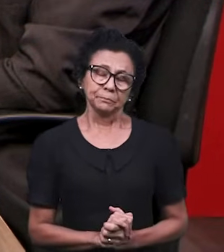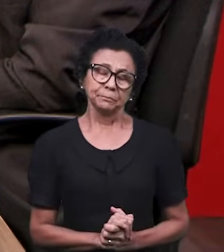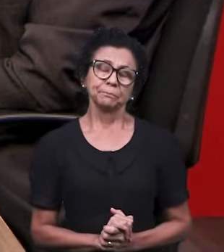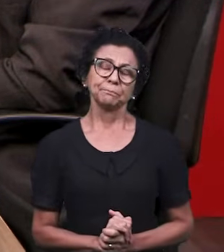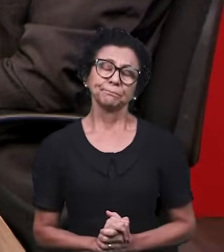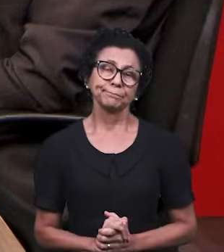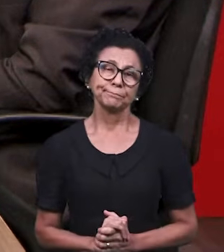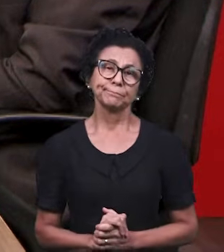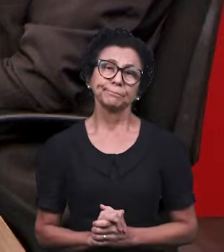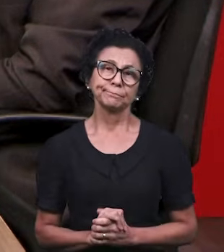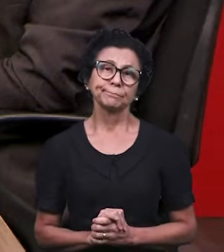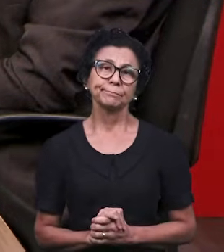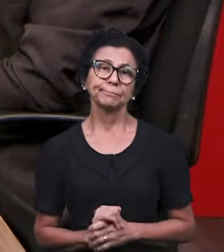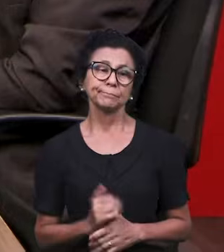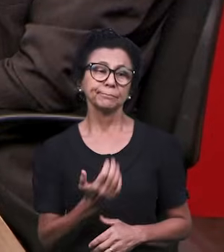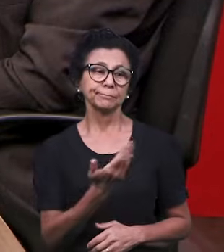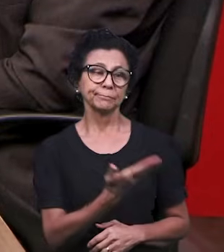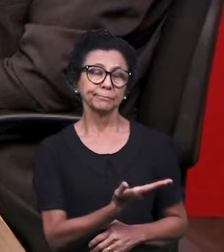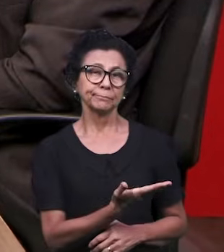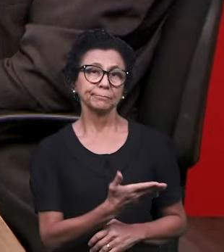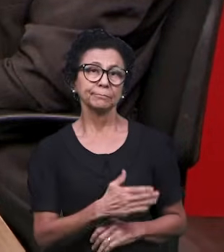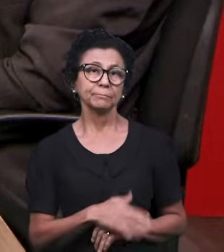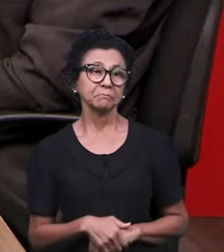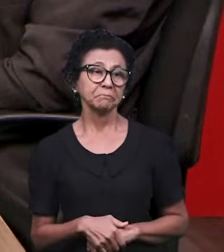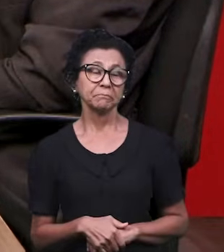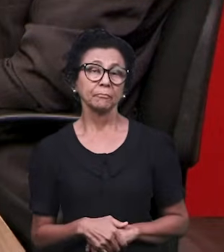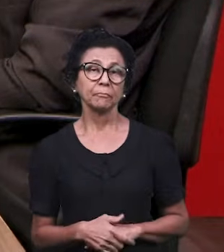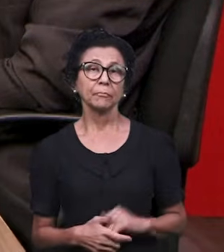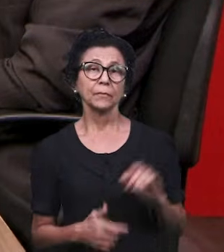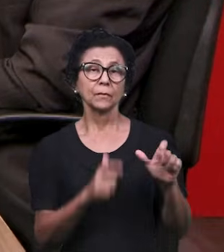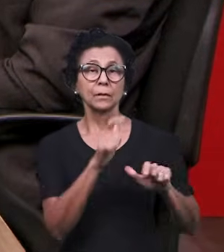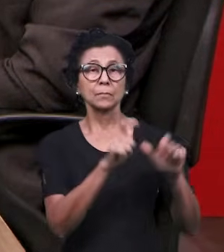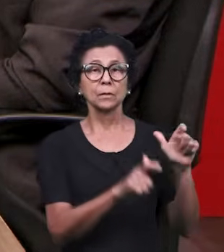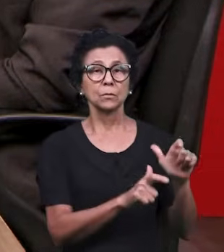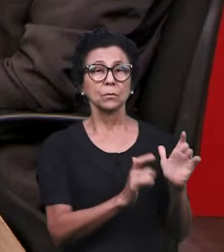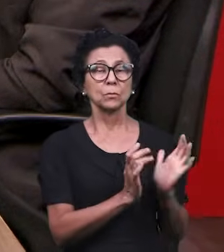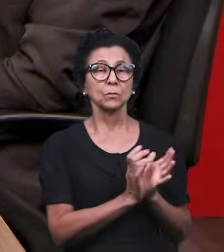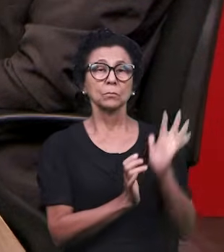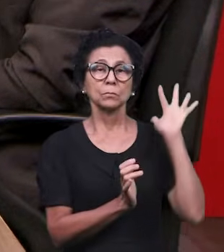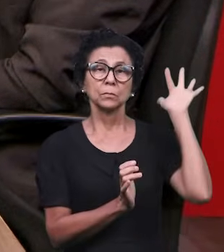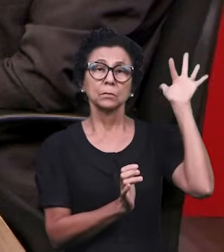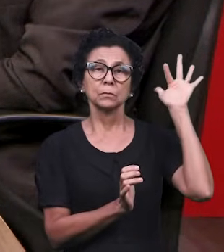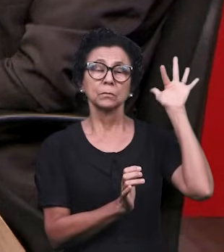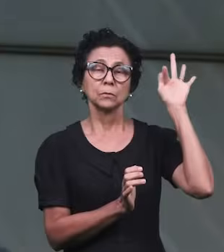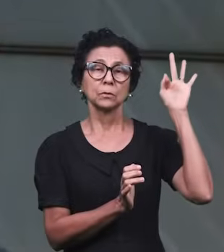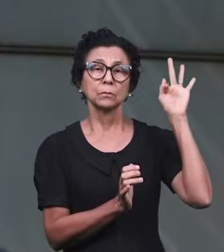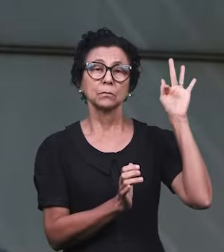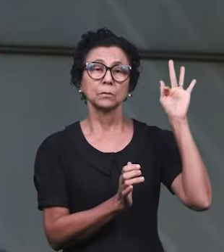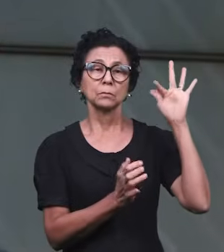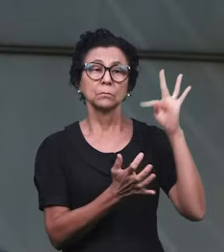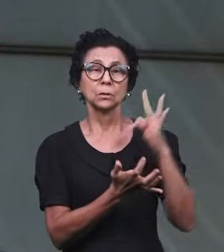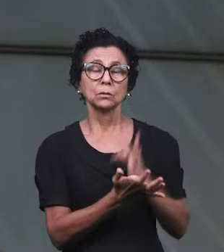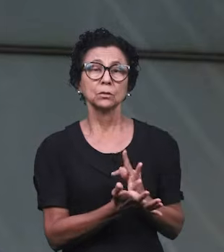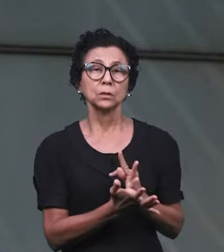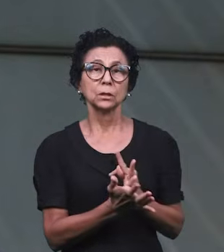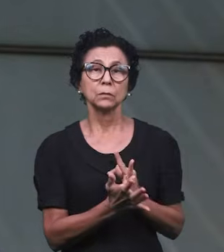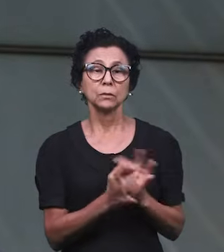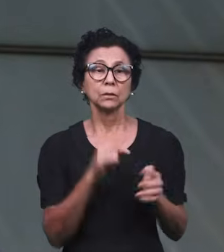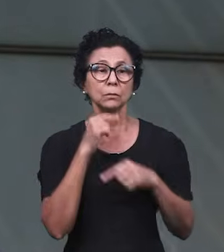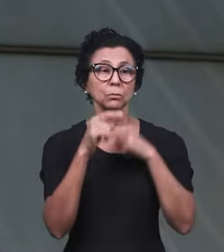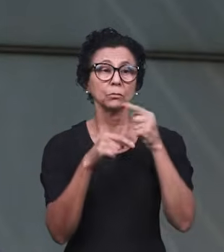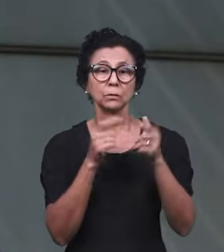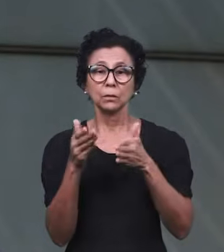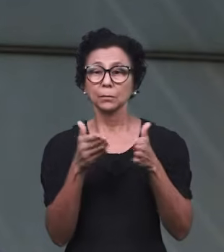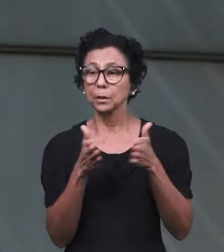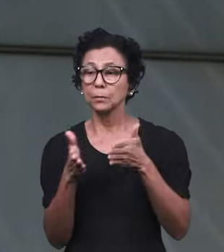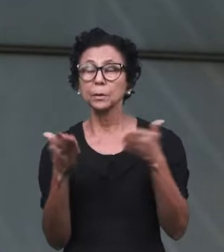barco à deriva no meio do mar, sem saber de onde veio, onde está e nem para onde vai. E nesse contexto,